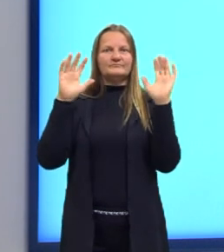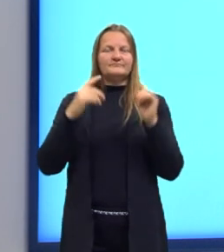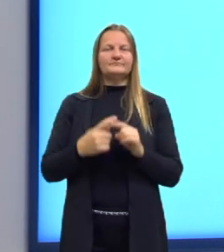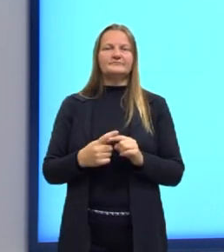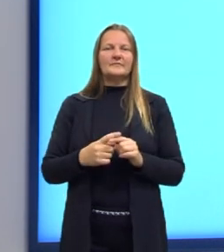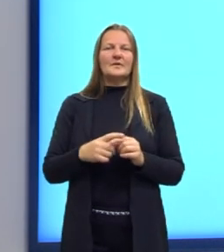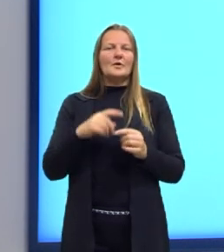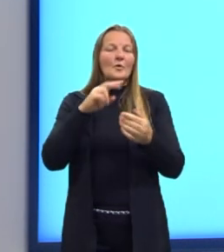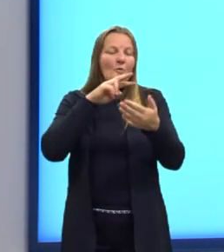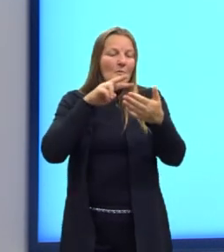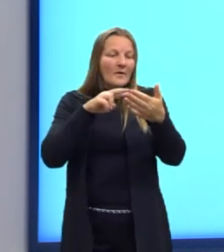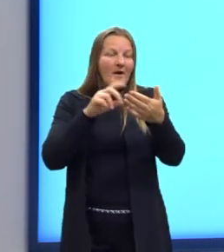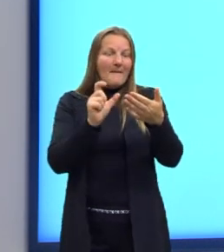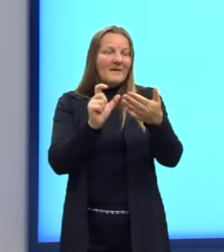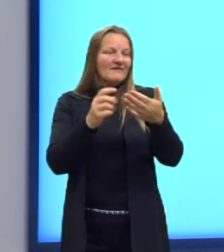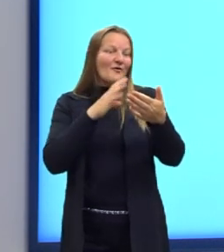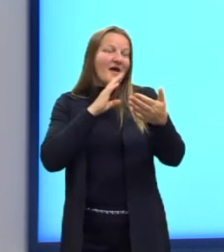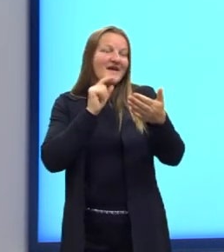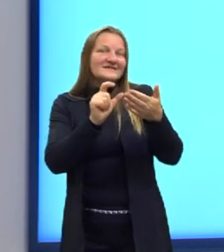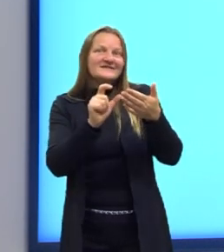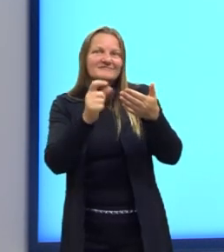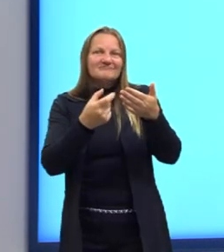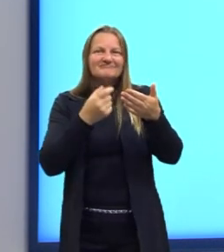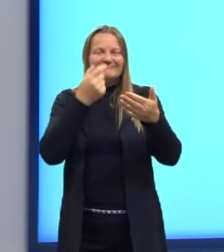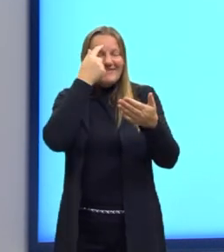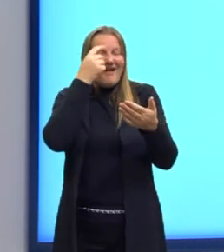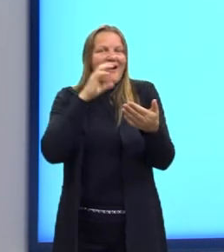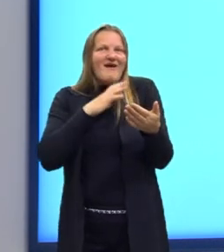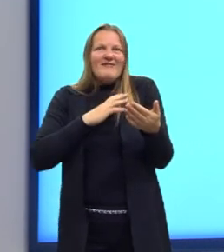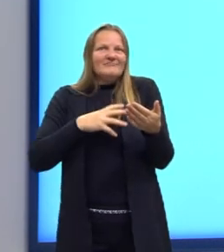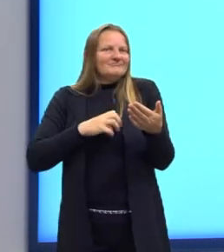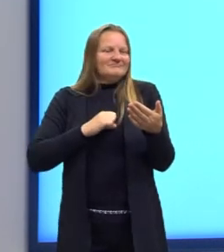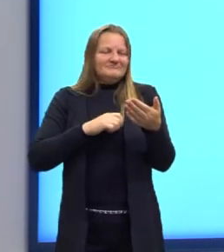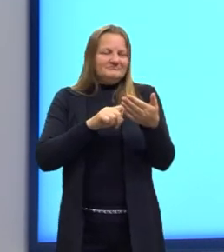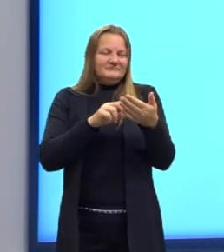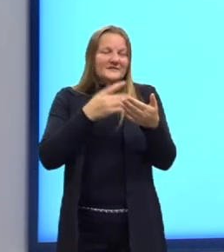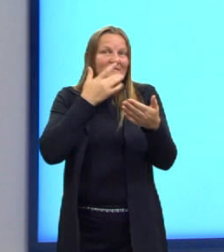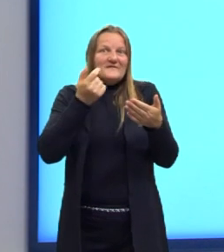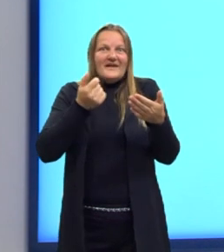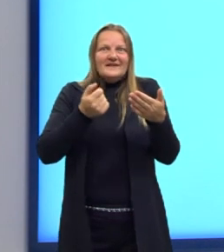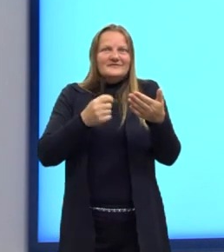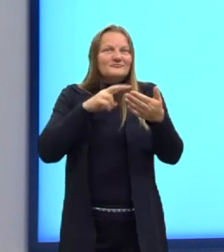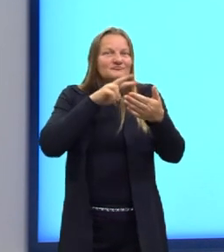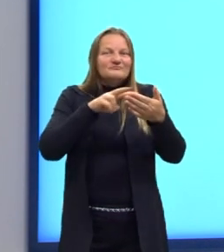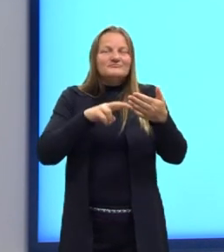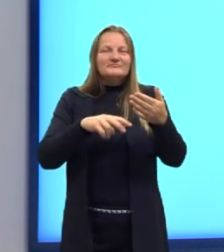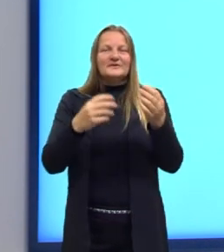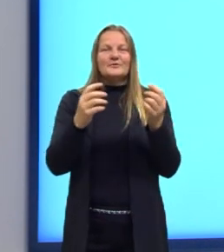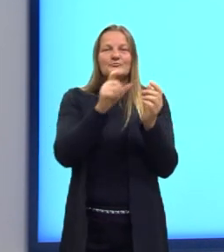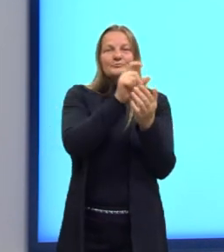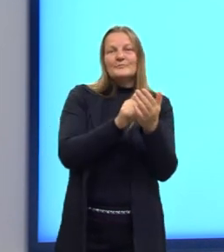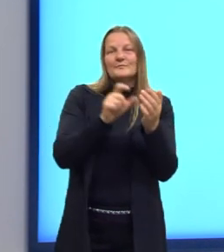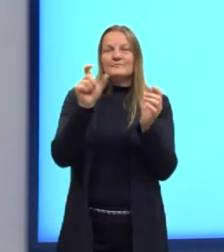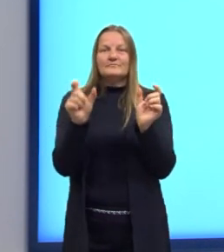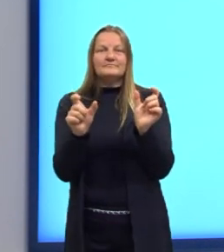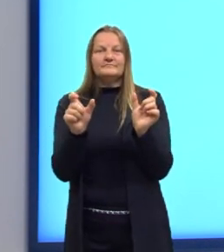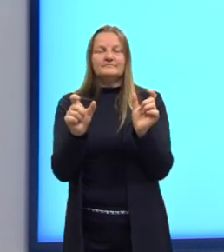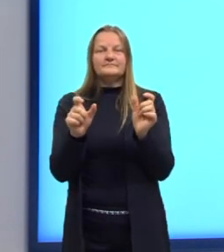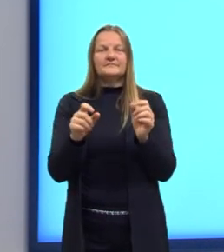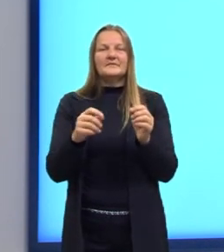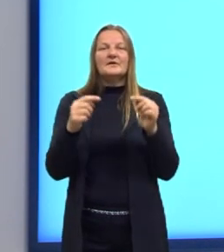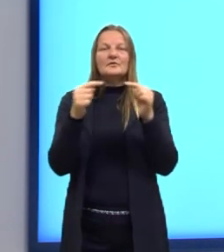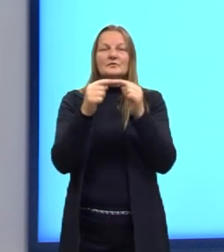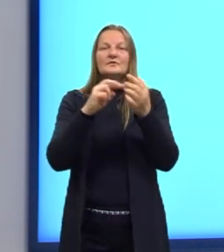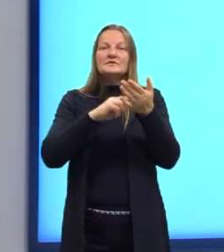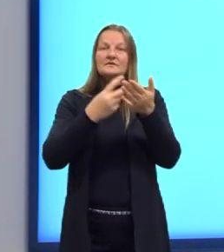no momento que você domina conhece palavras que são semelhantes nos dois idiomas e que